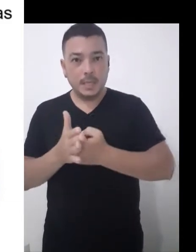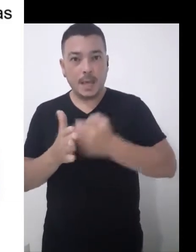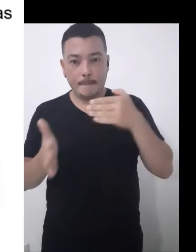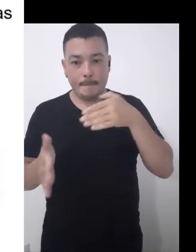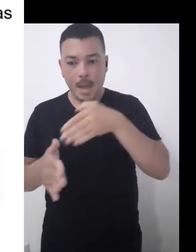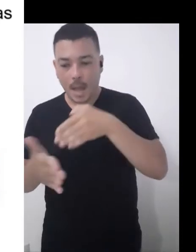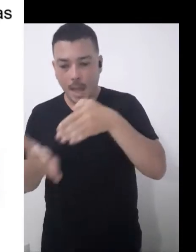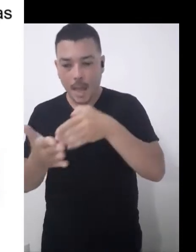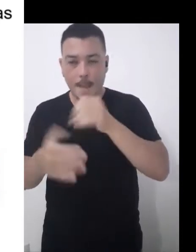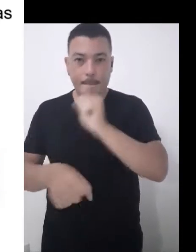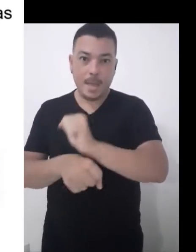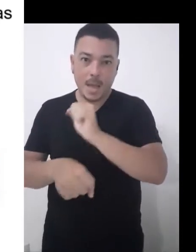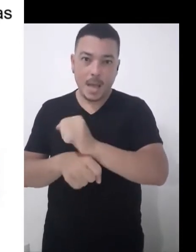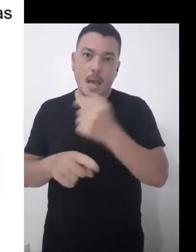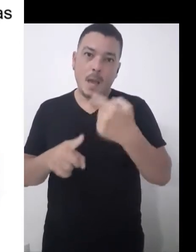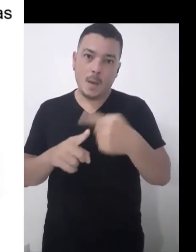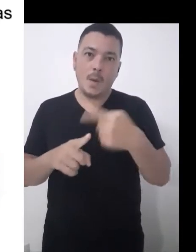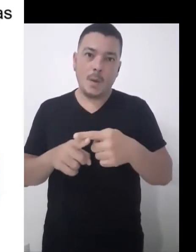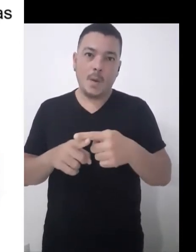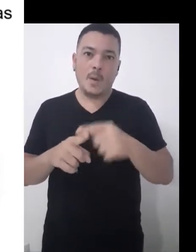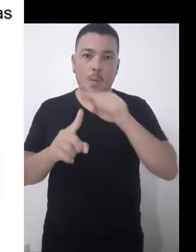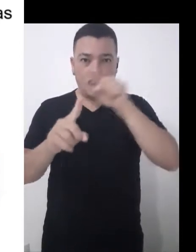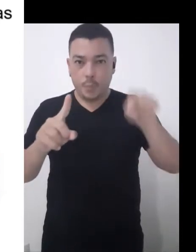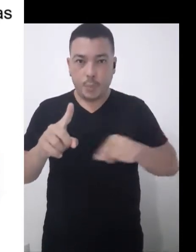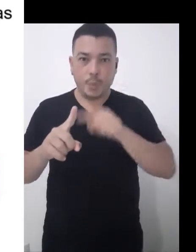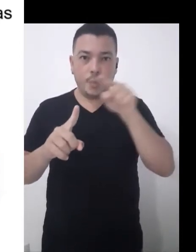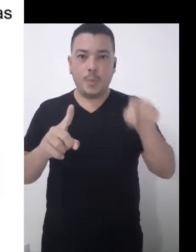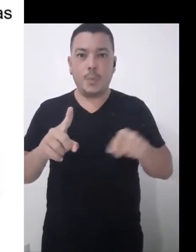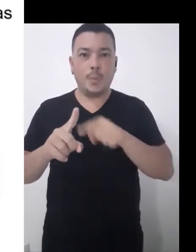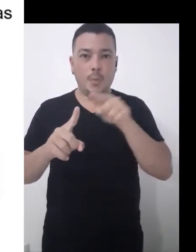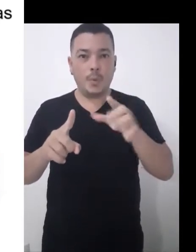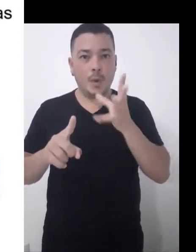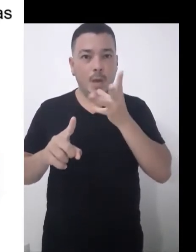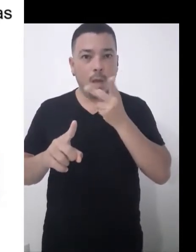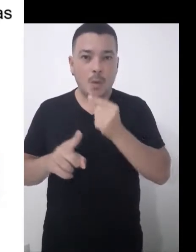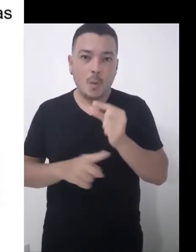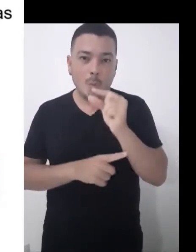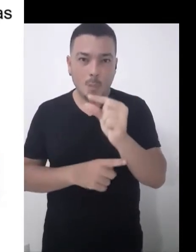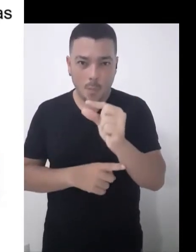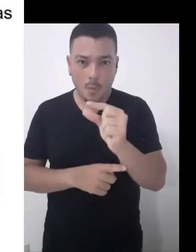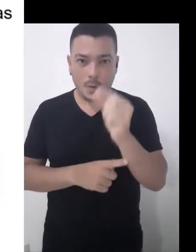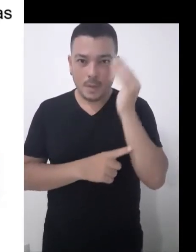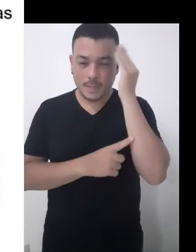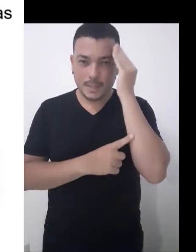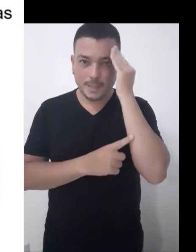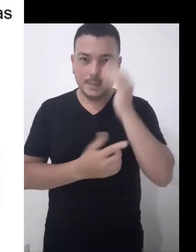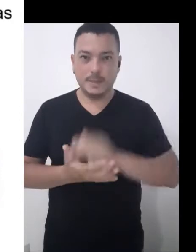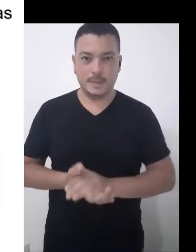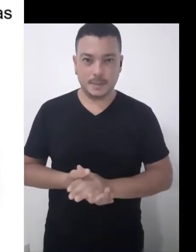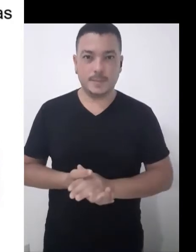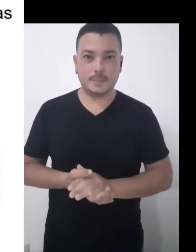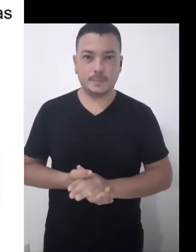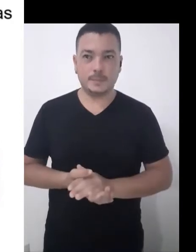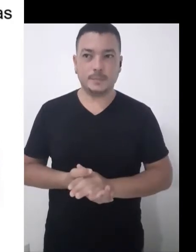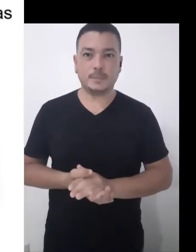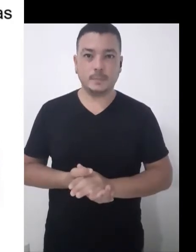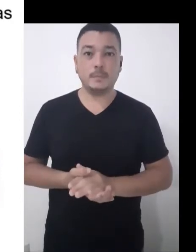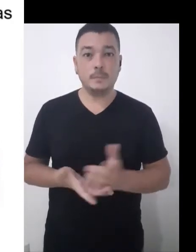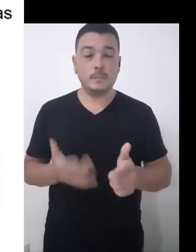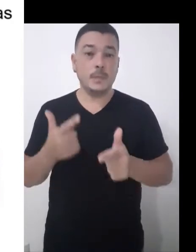momentânea, pode ser por conta de um ciclo de refresh que demorou um pouquinho mais. Né? Não tem sido um